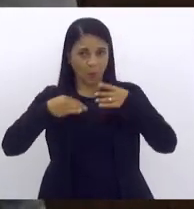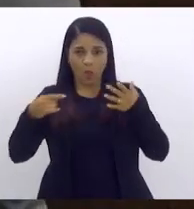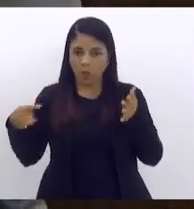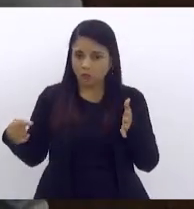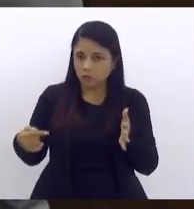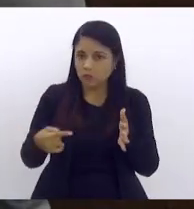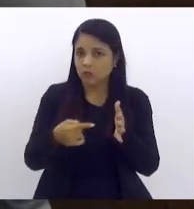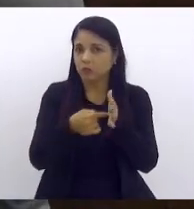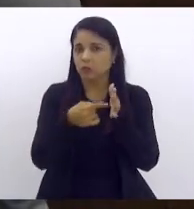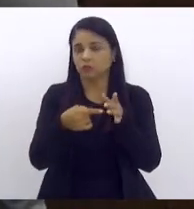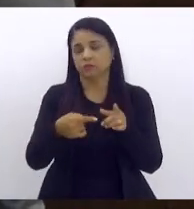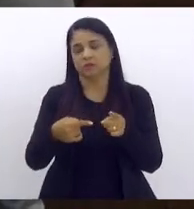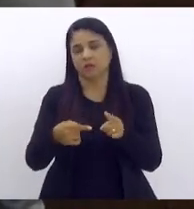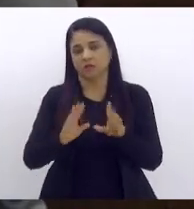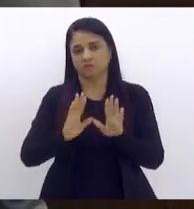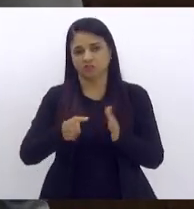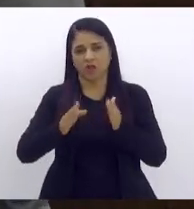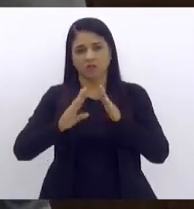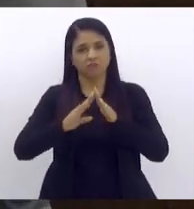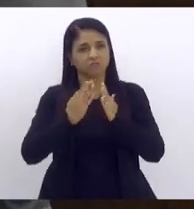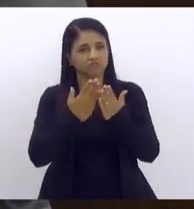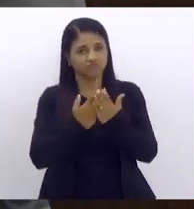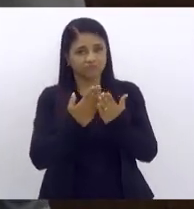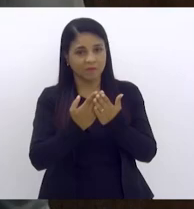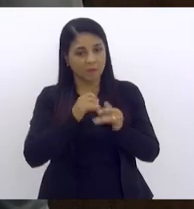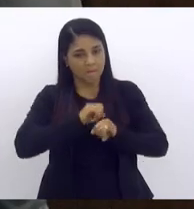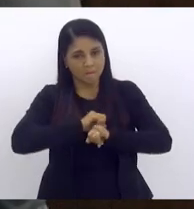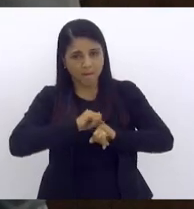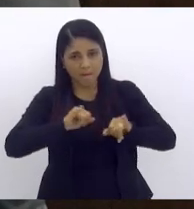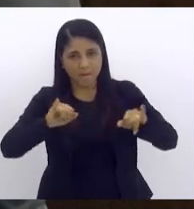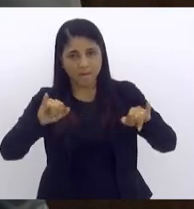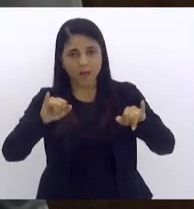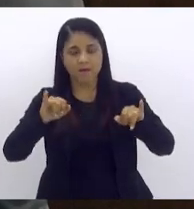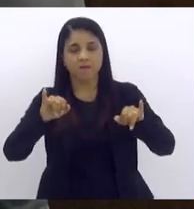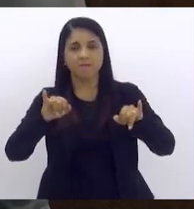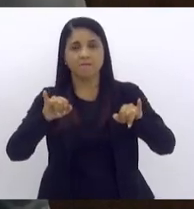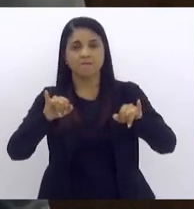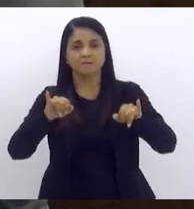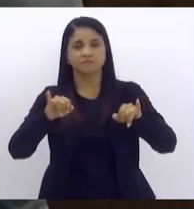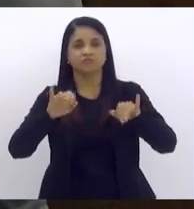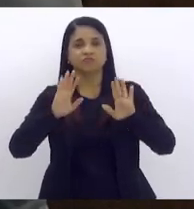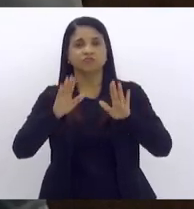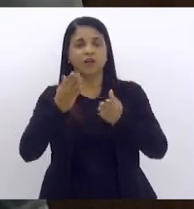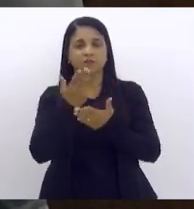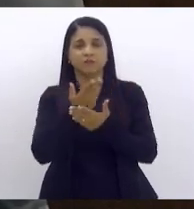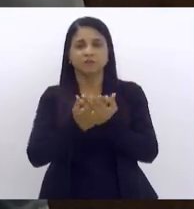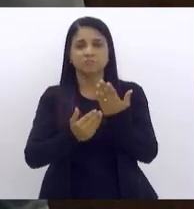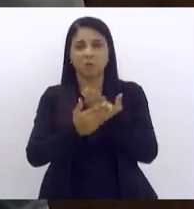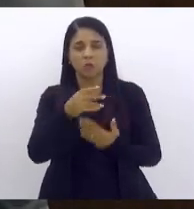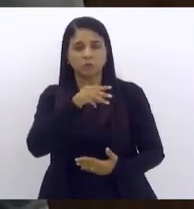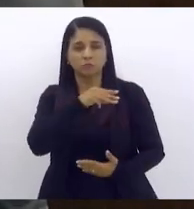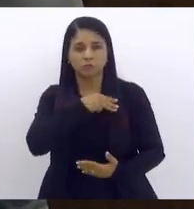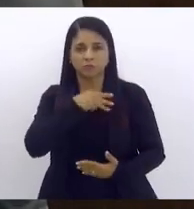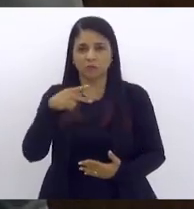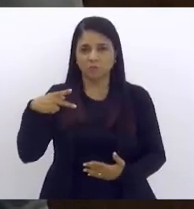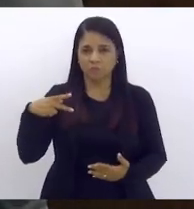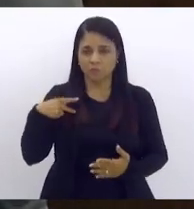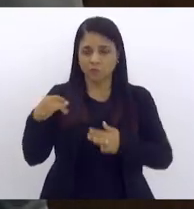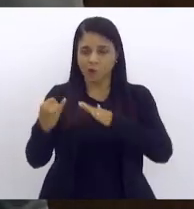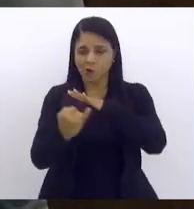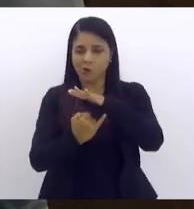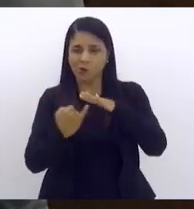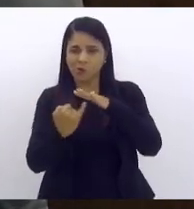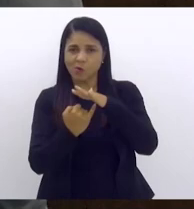não reverberando na grande imprensa, mas que já está nas mãos do Ministério Público, dos órgãos de